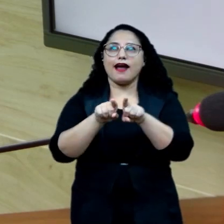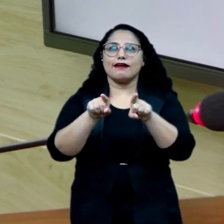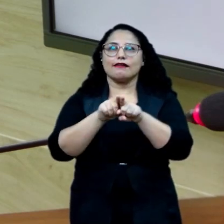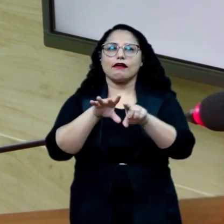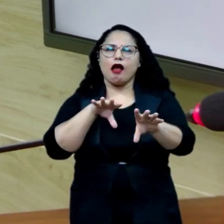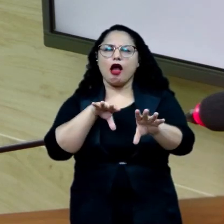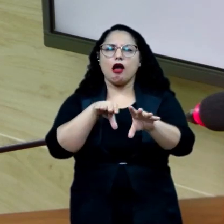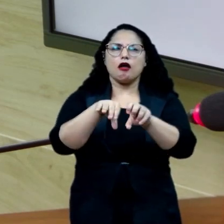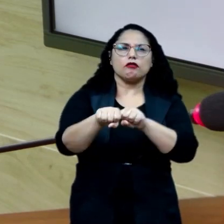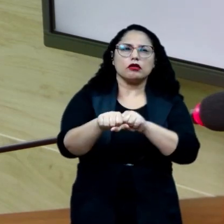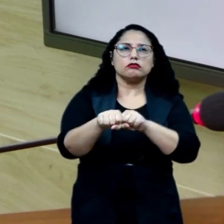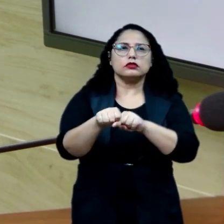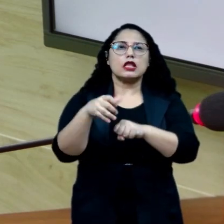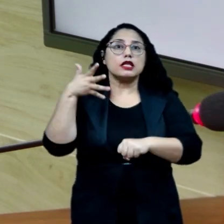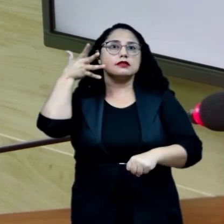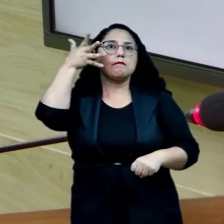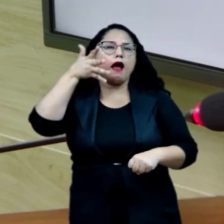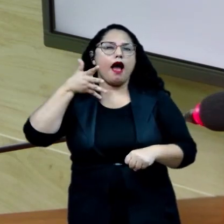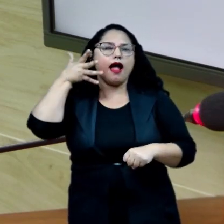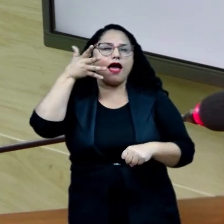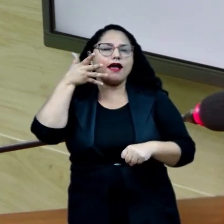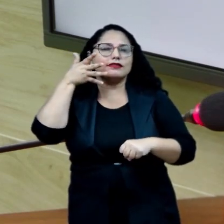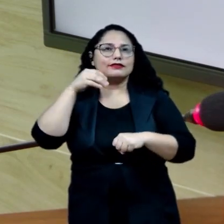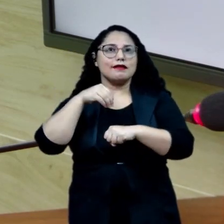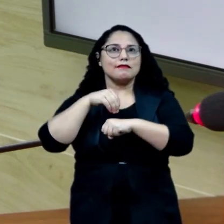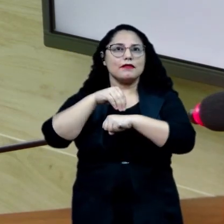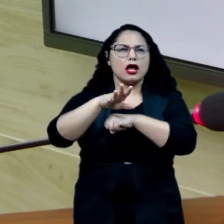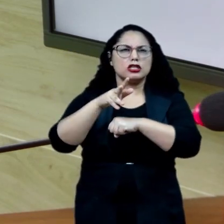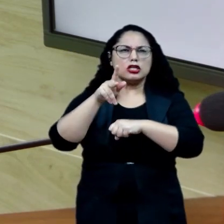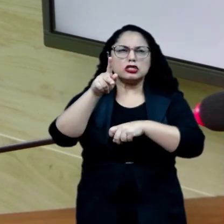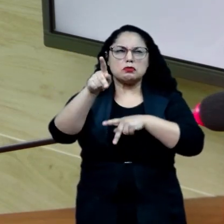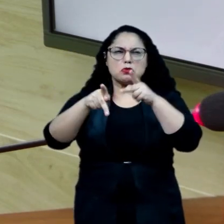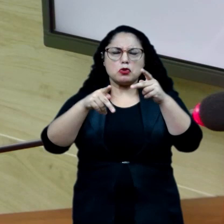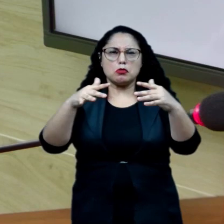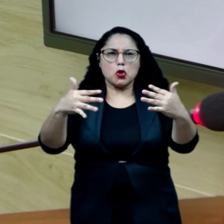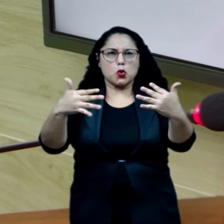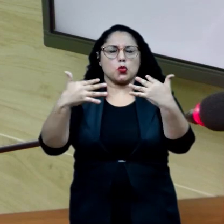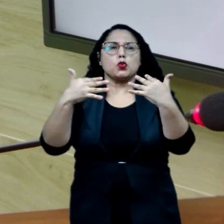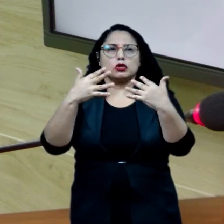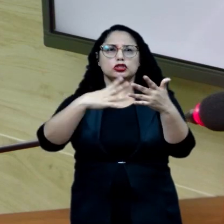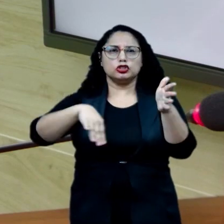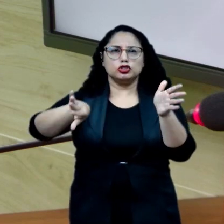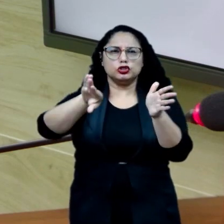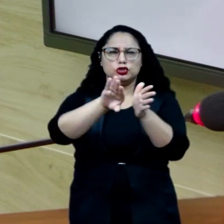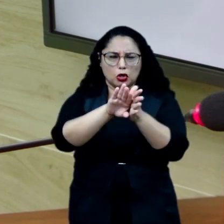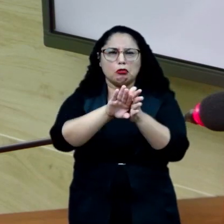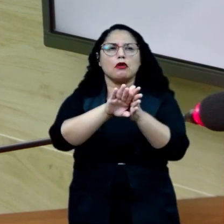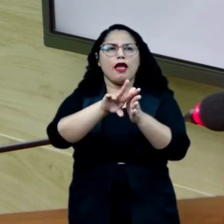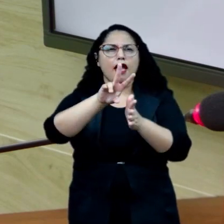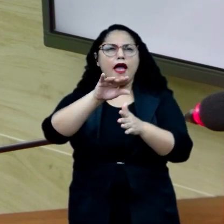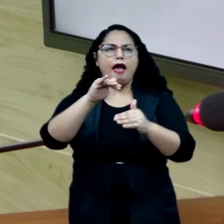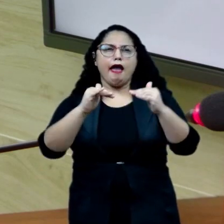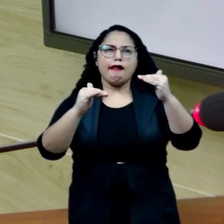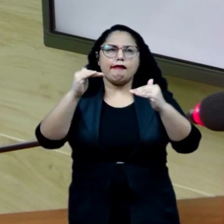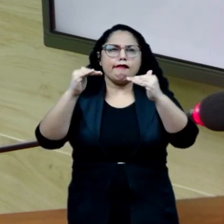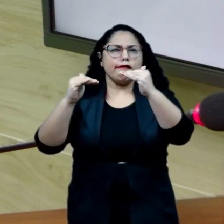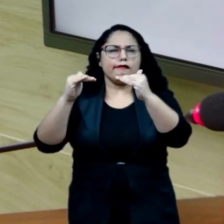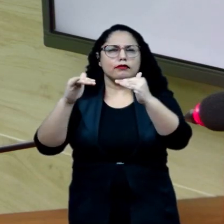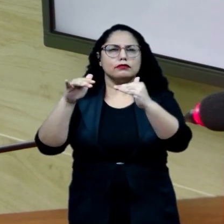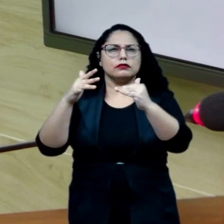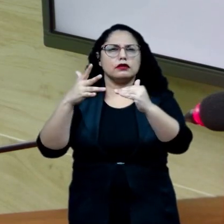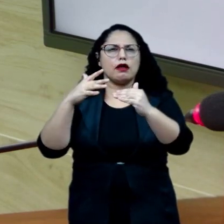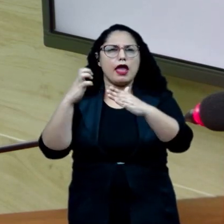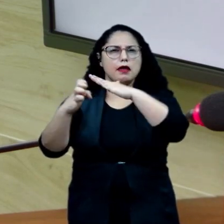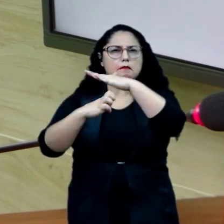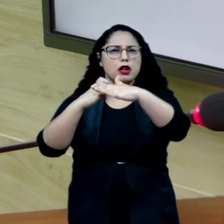das formações e das palestras que você dá, né? Esse público que você acaba atingindo, ele é majoritariamente